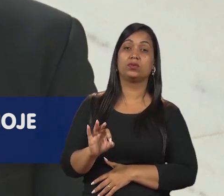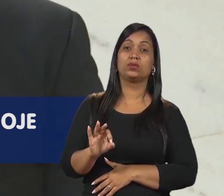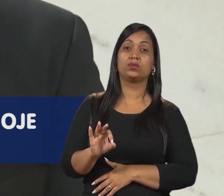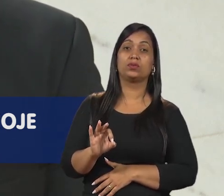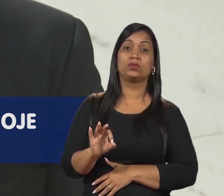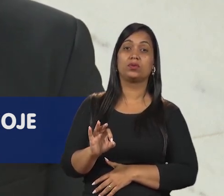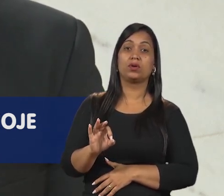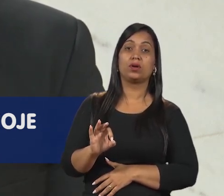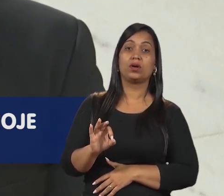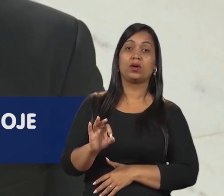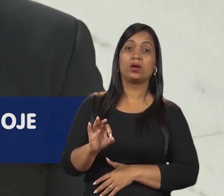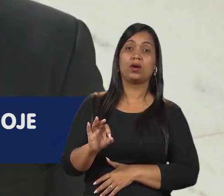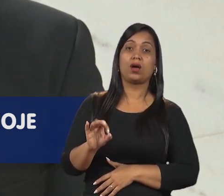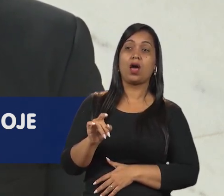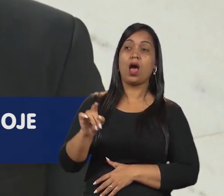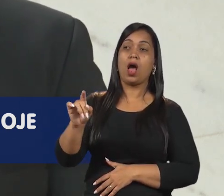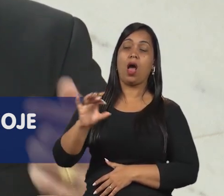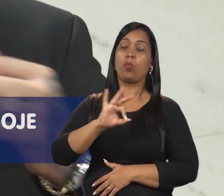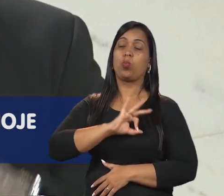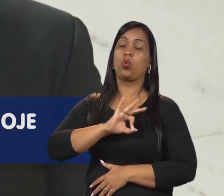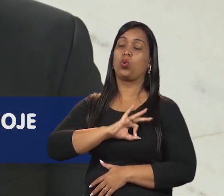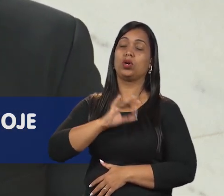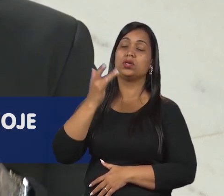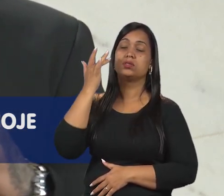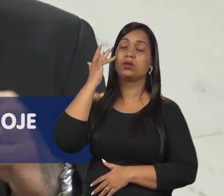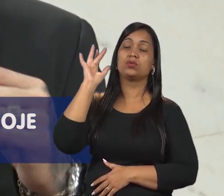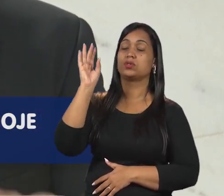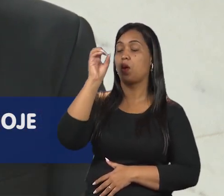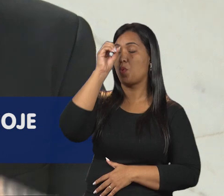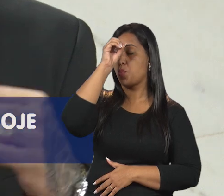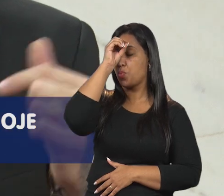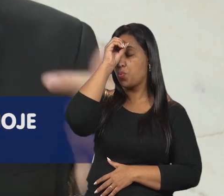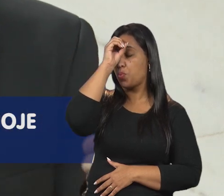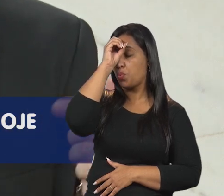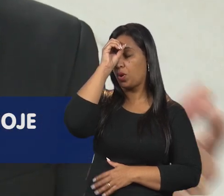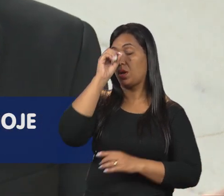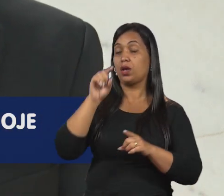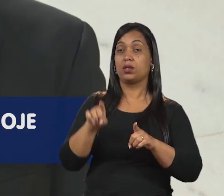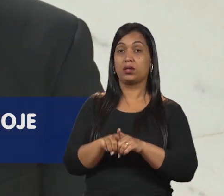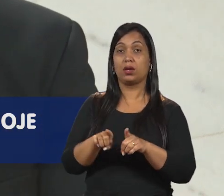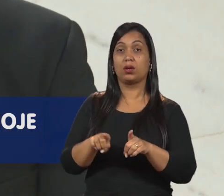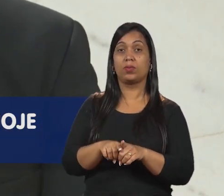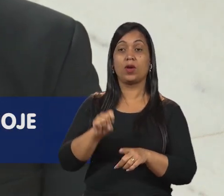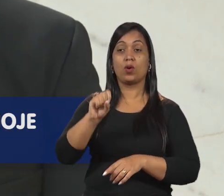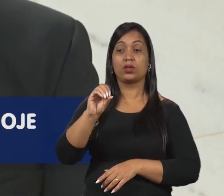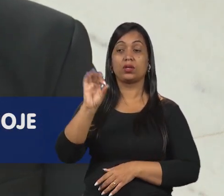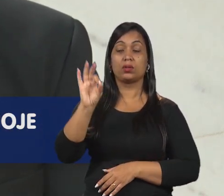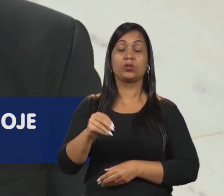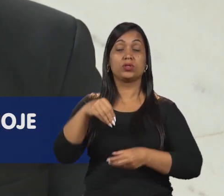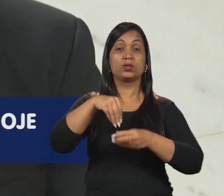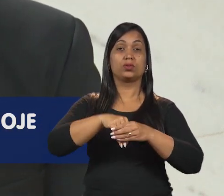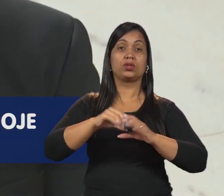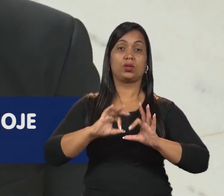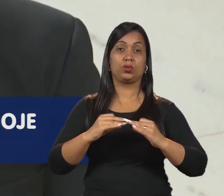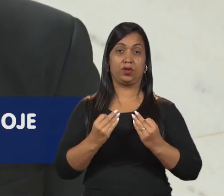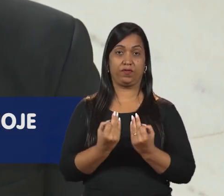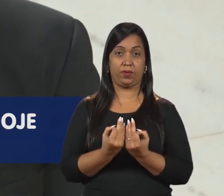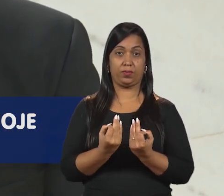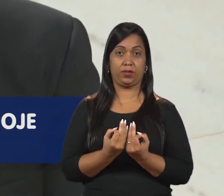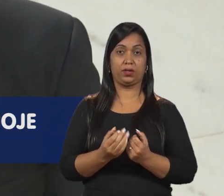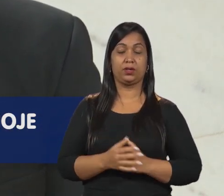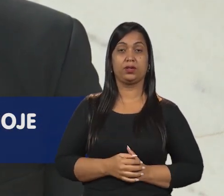vão ao conhecimento da autoridade policial e cerca de 80% dos casos também acontecem no ambiente familiar. Sim. E aí a gente